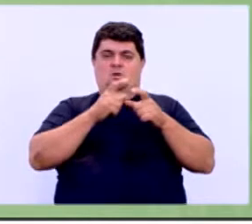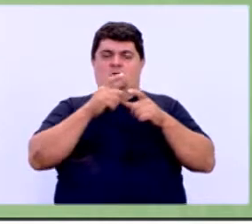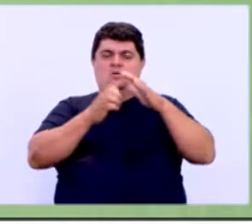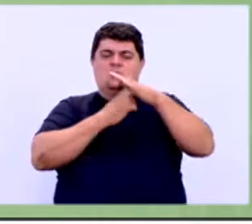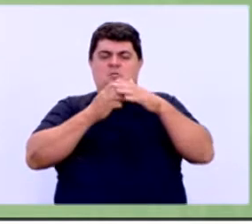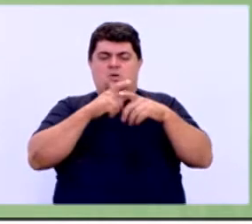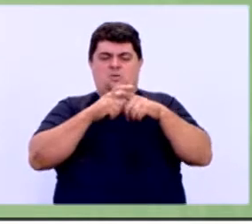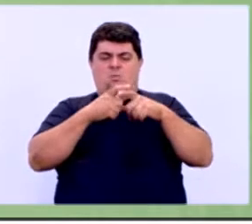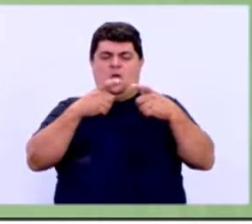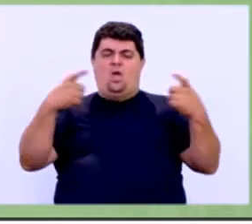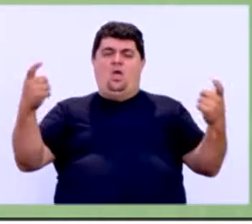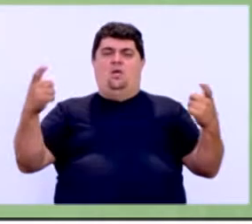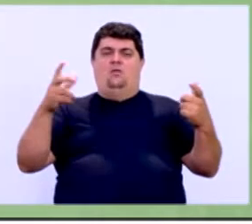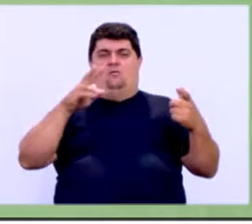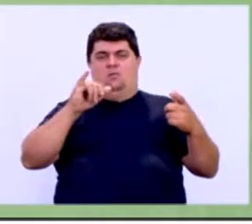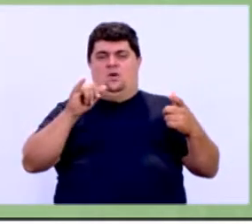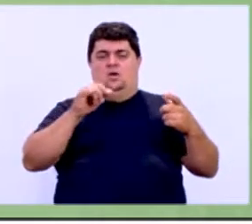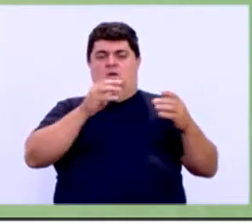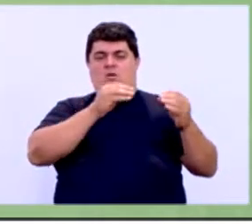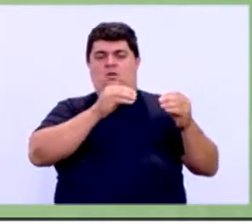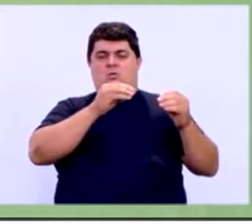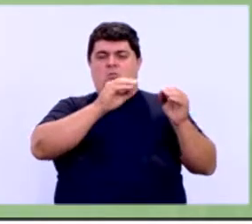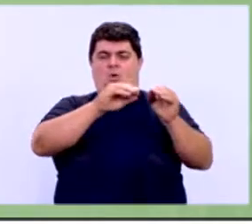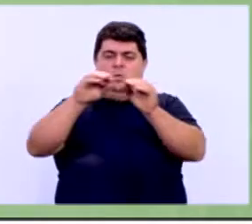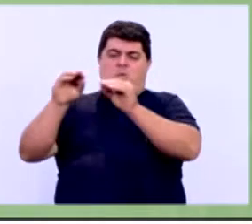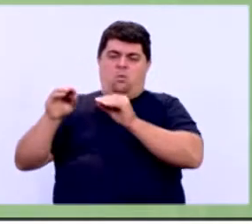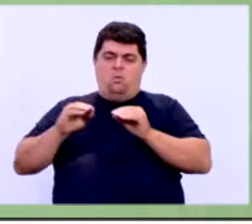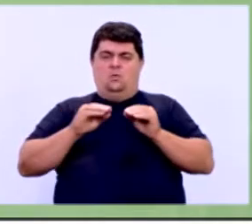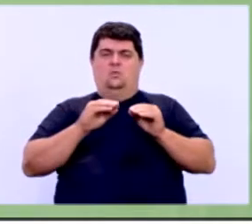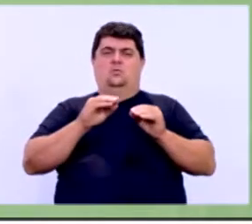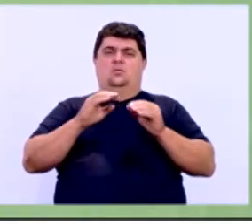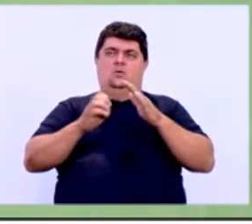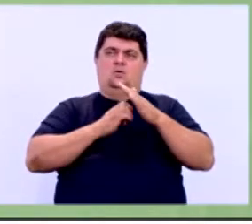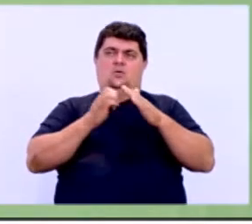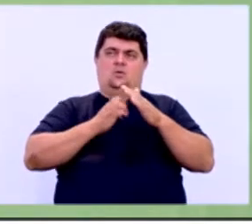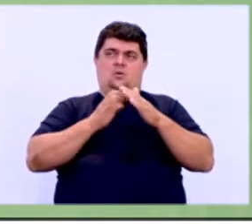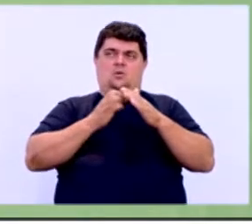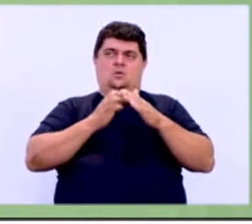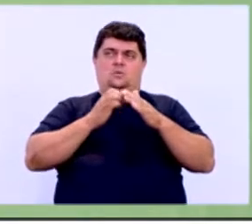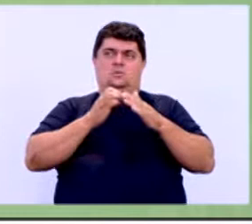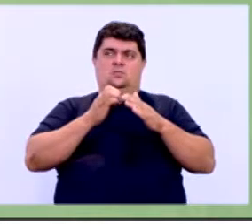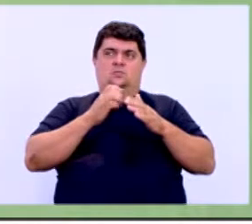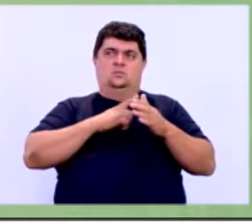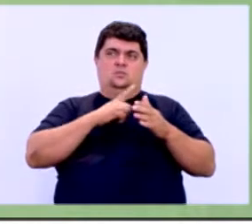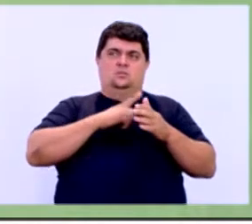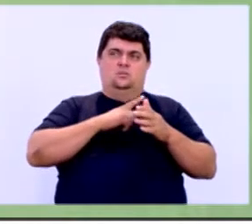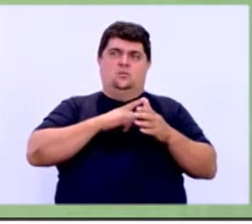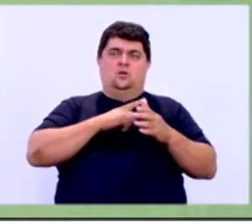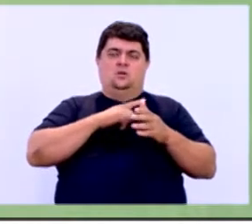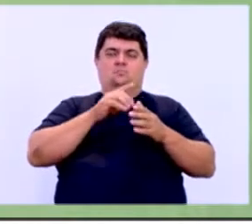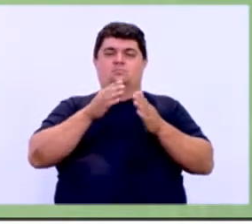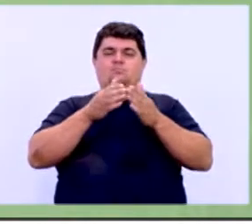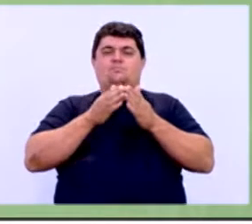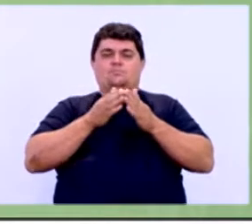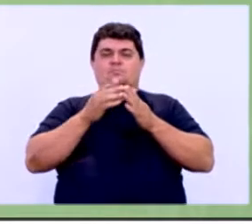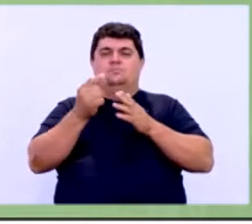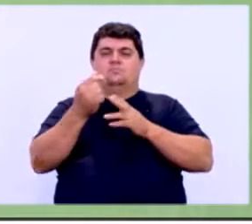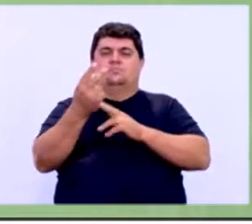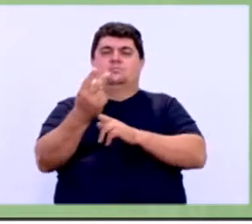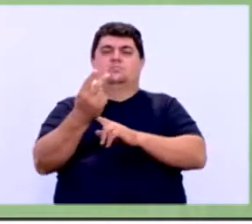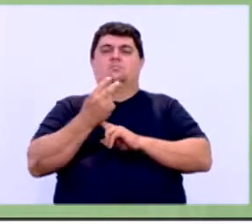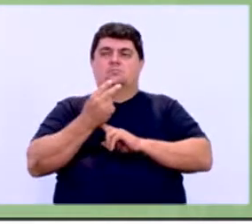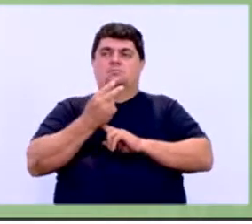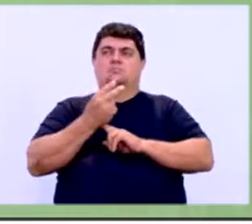se encontra em fase de expansão, o empresário, na maioria das vezes, né,